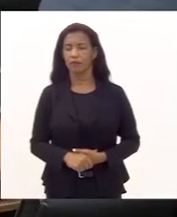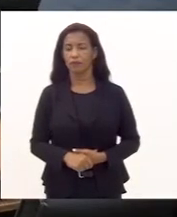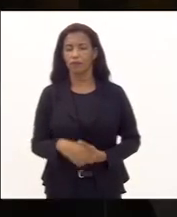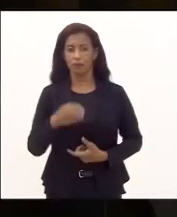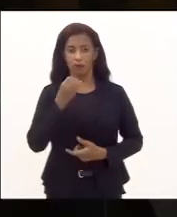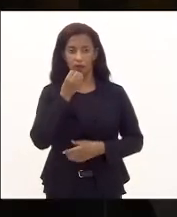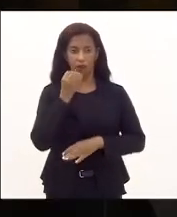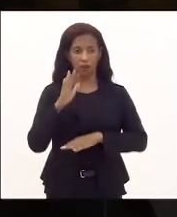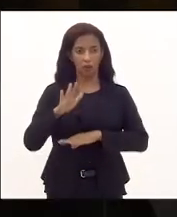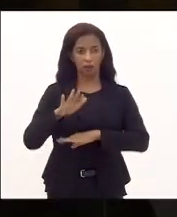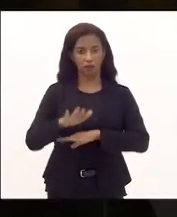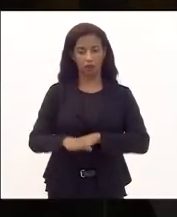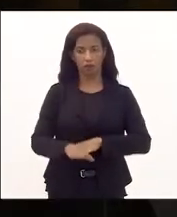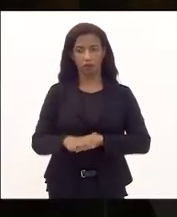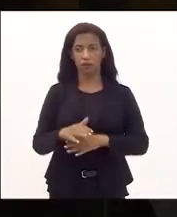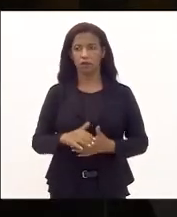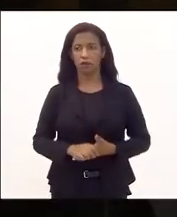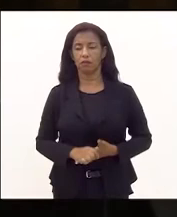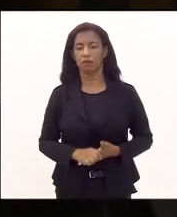Boa tarde.